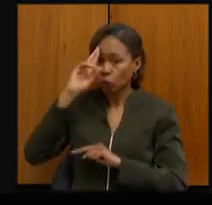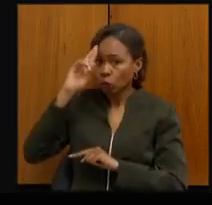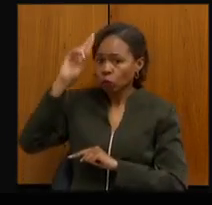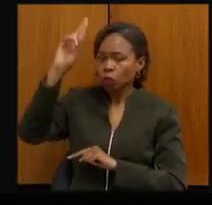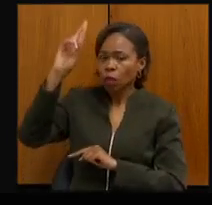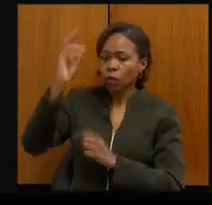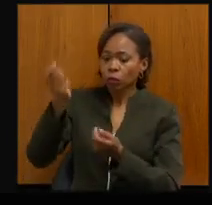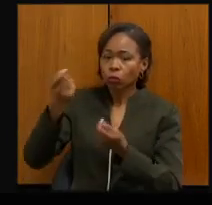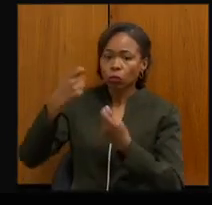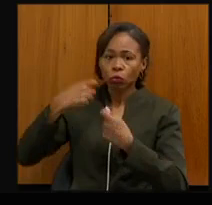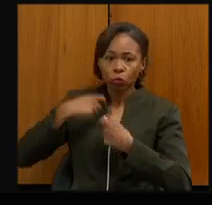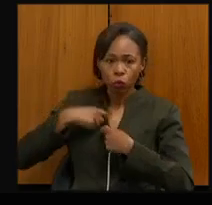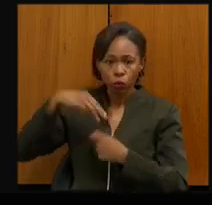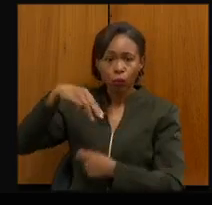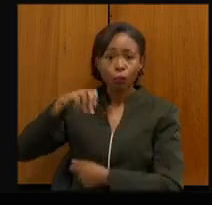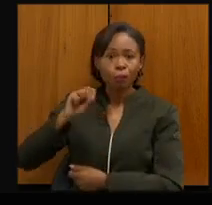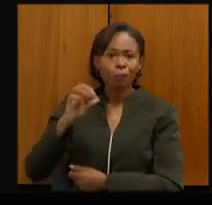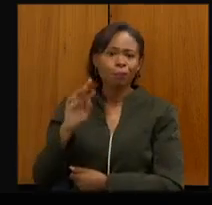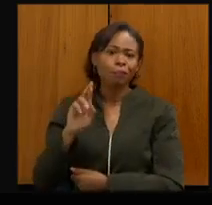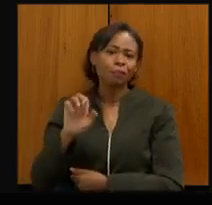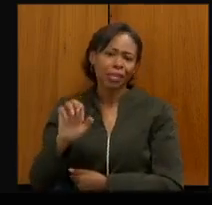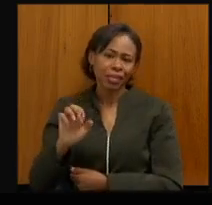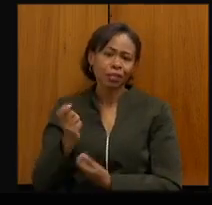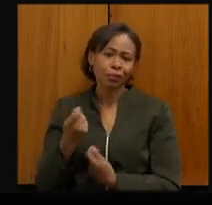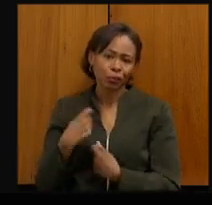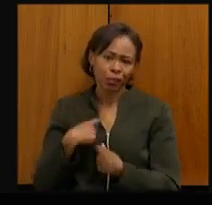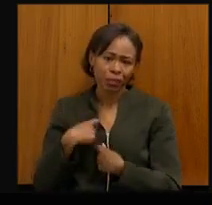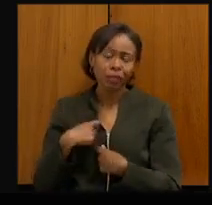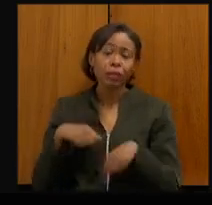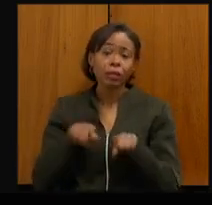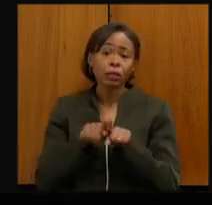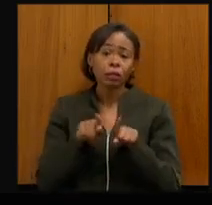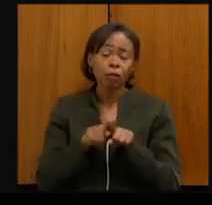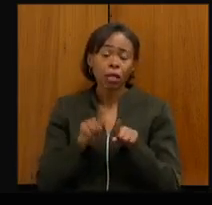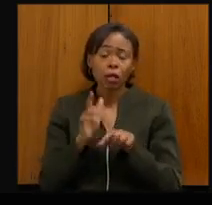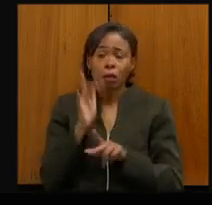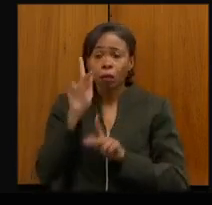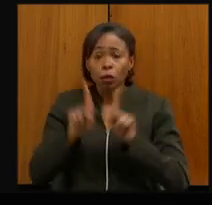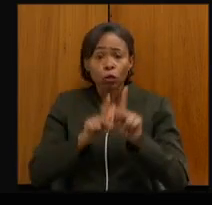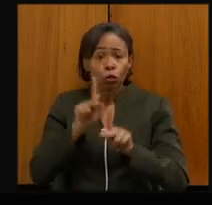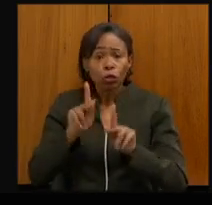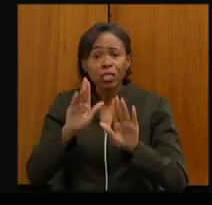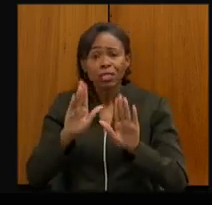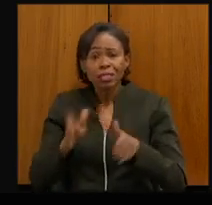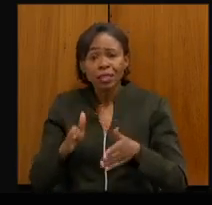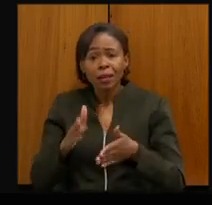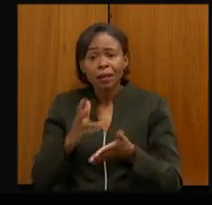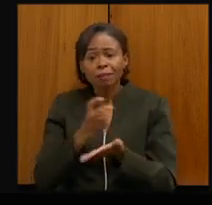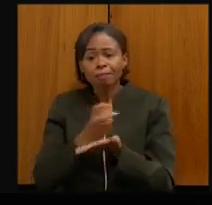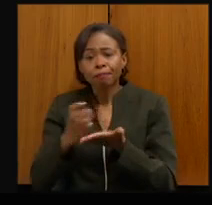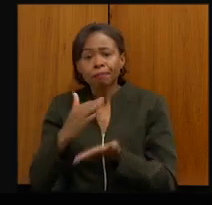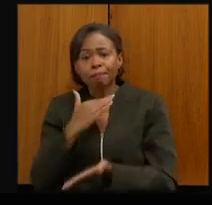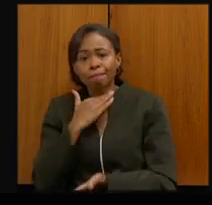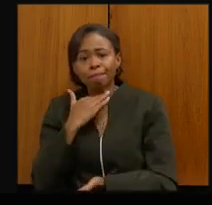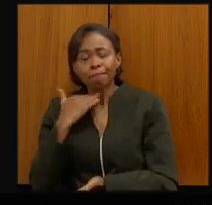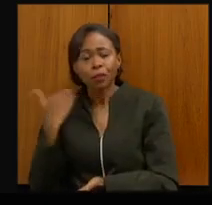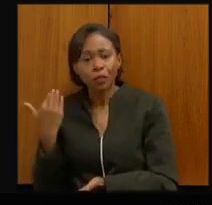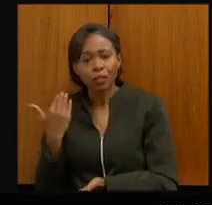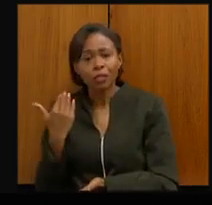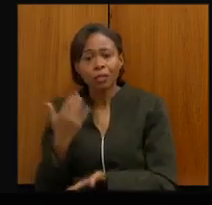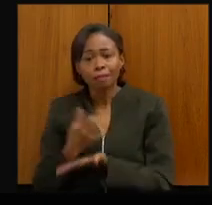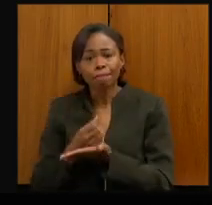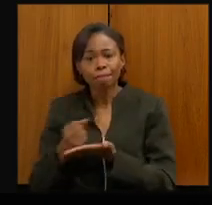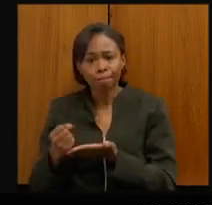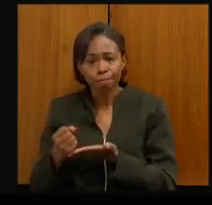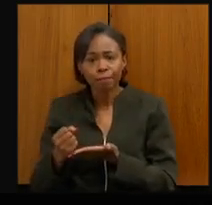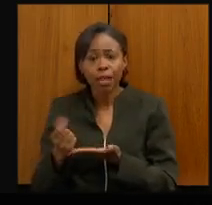dados né E também aqueles também diz que foram que não estão aqui para comprar a gente tem que levar